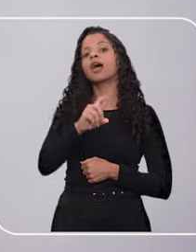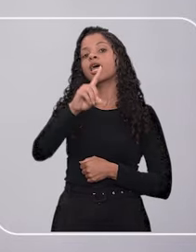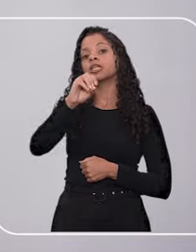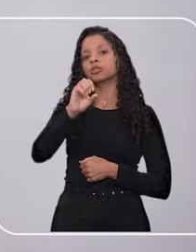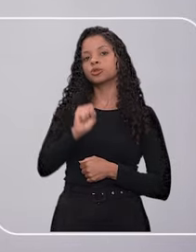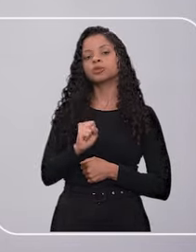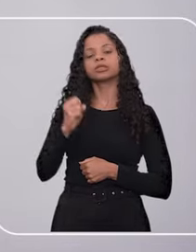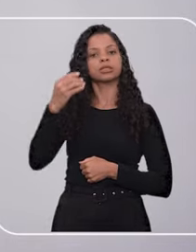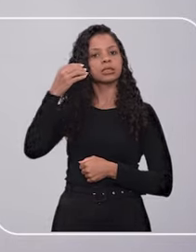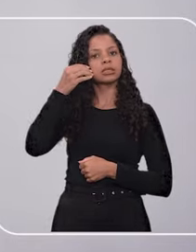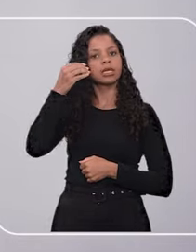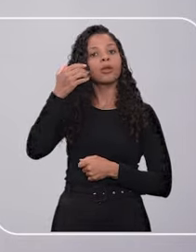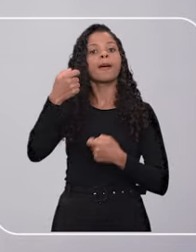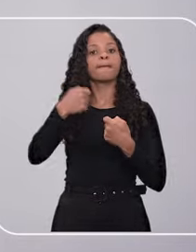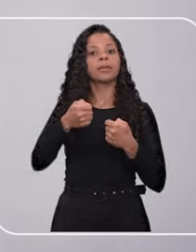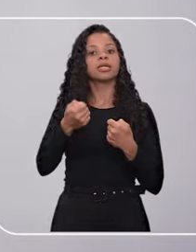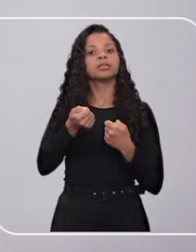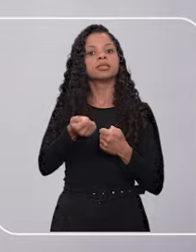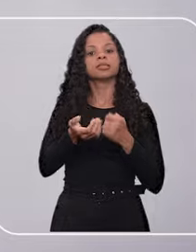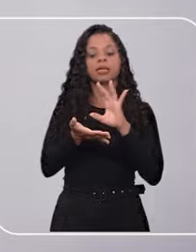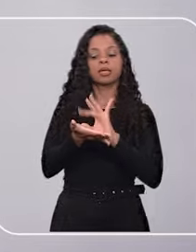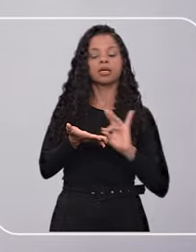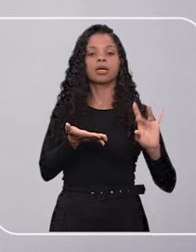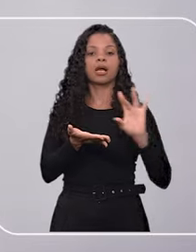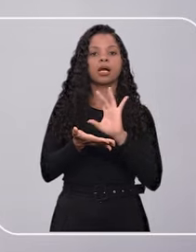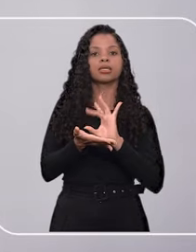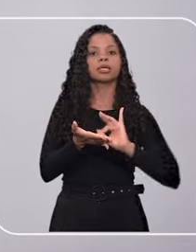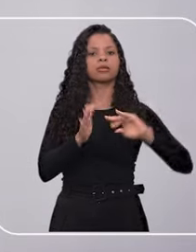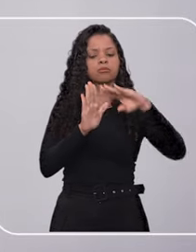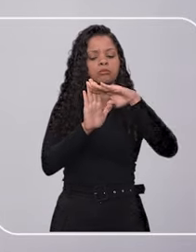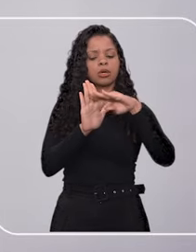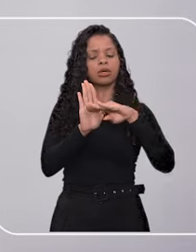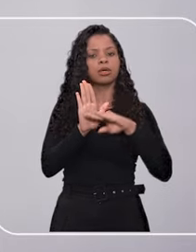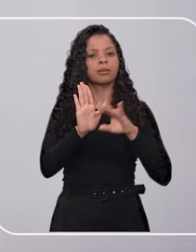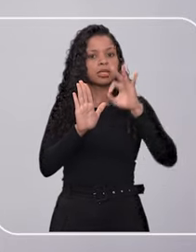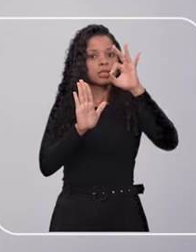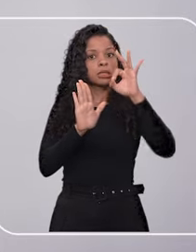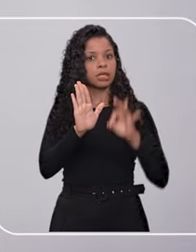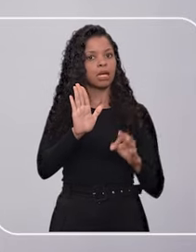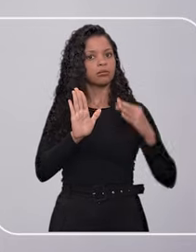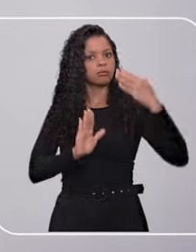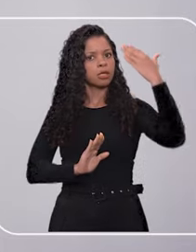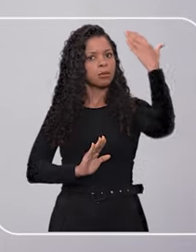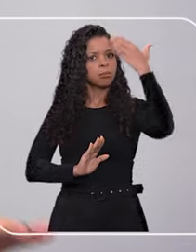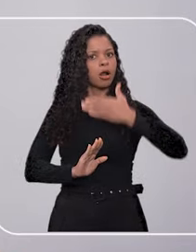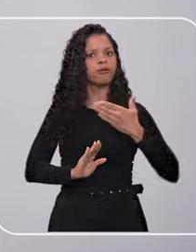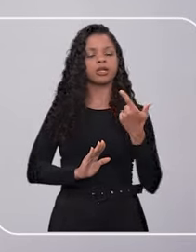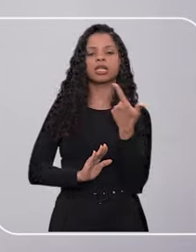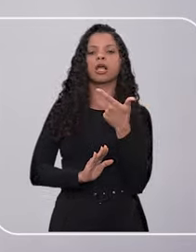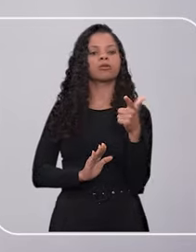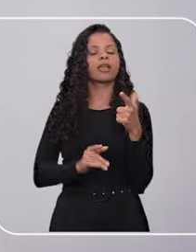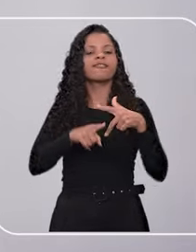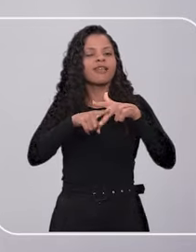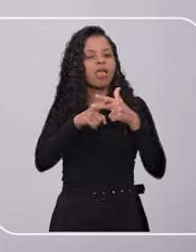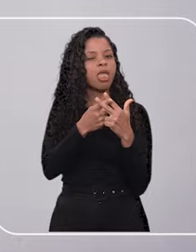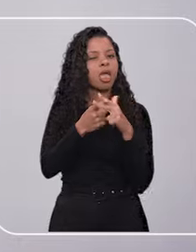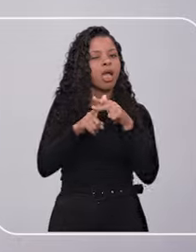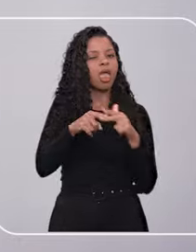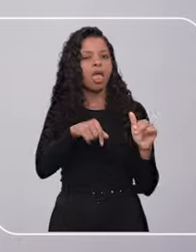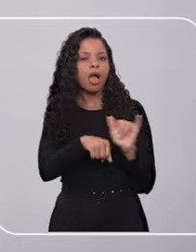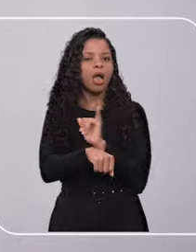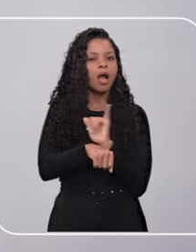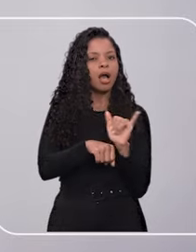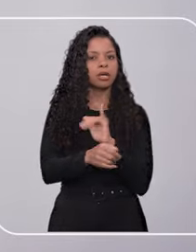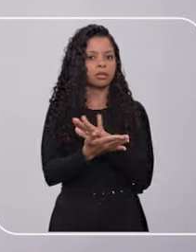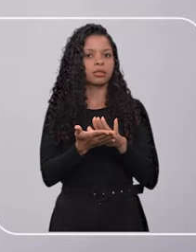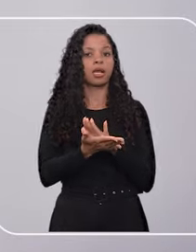precisam ser extraídos seguindo procedimentos adequados que garantam não existir de qualquer adulteração com